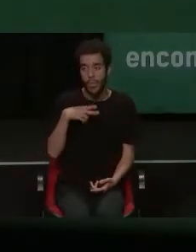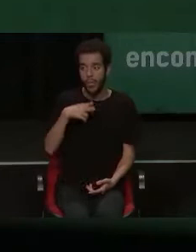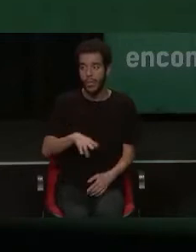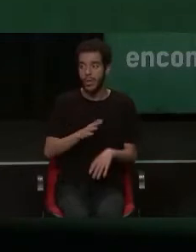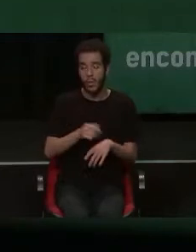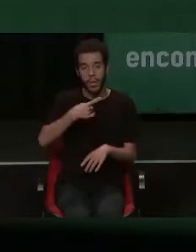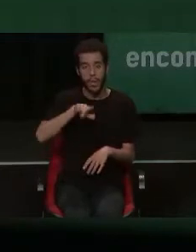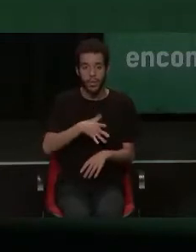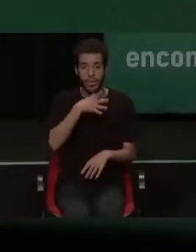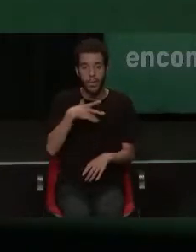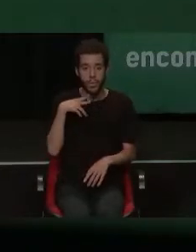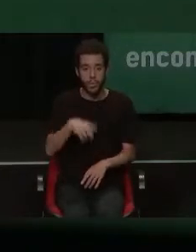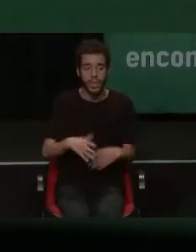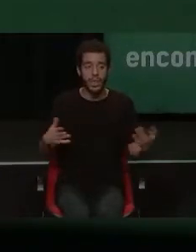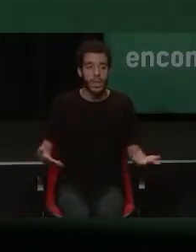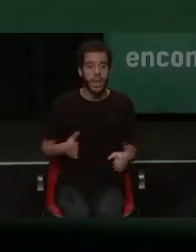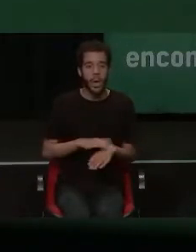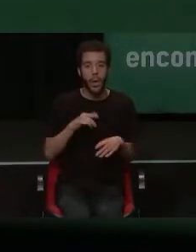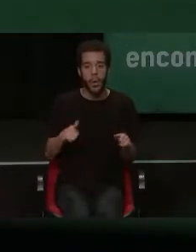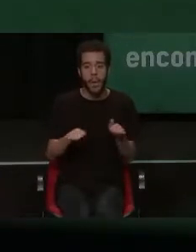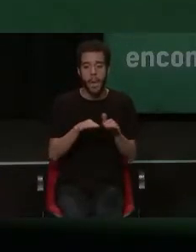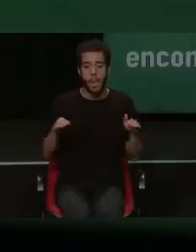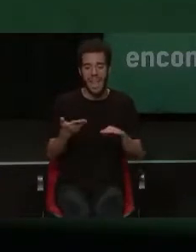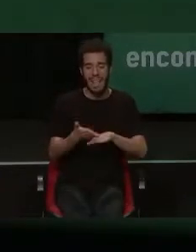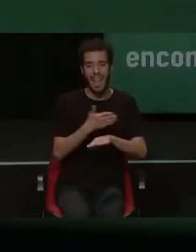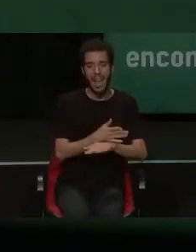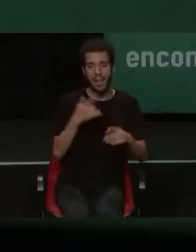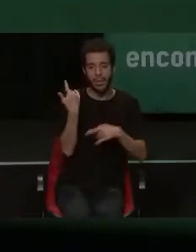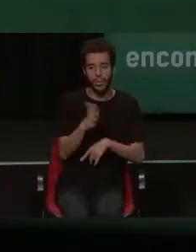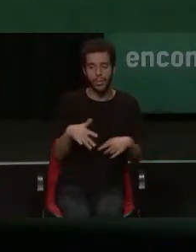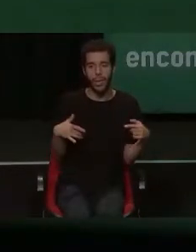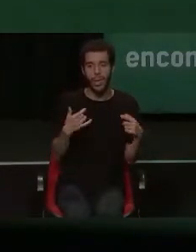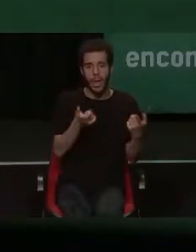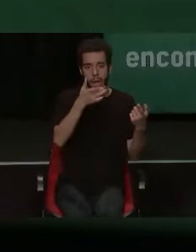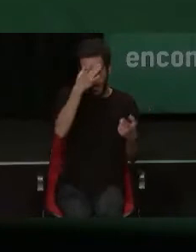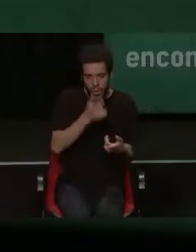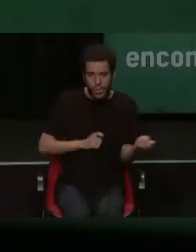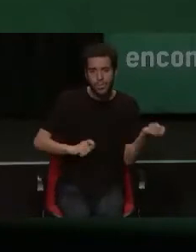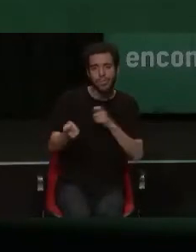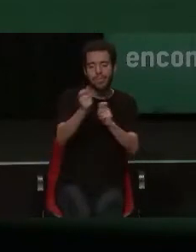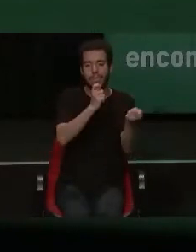todos a falar português, e como houve uma mesa anterior, uma mesa redonda e um debate